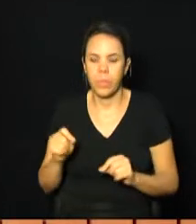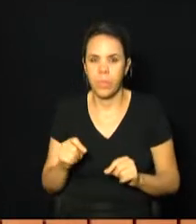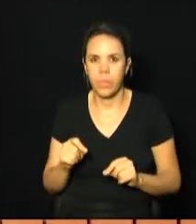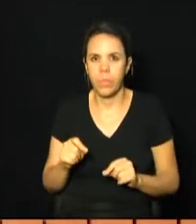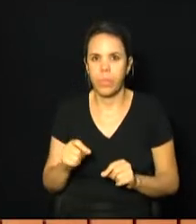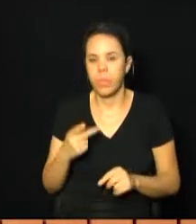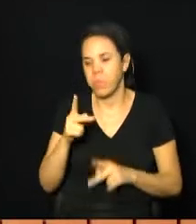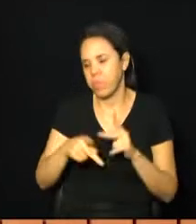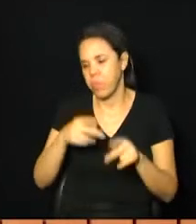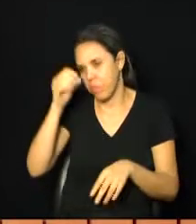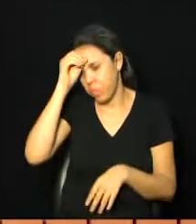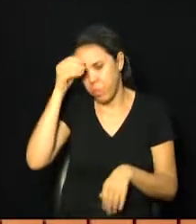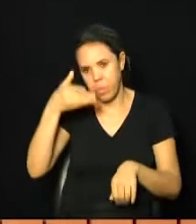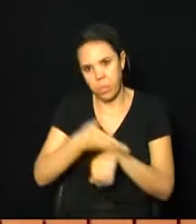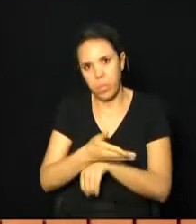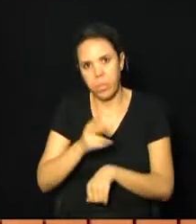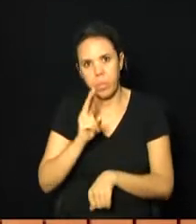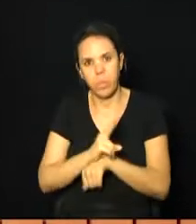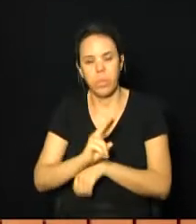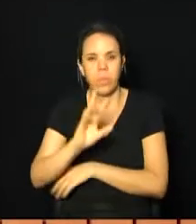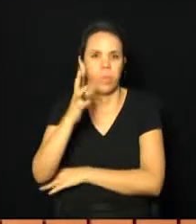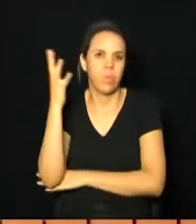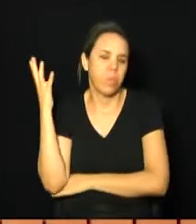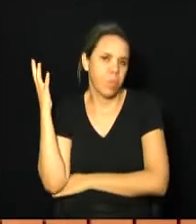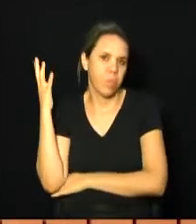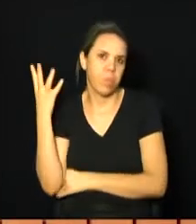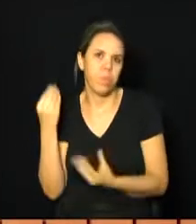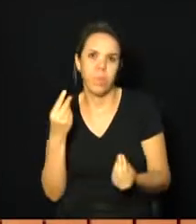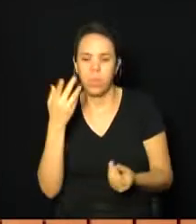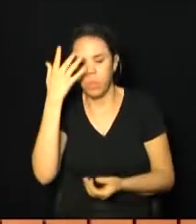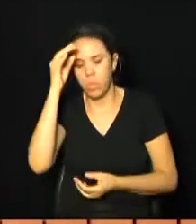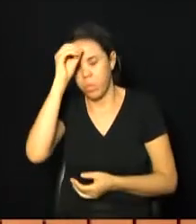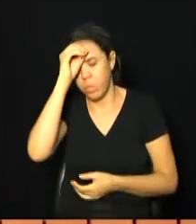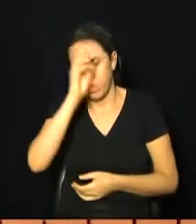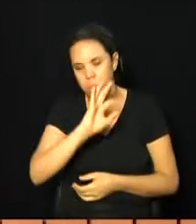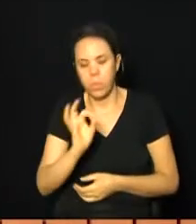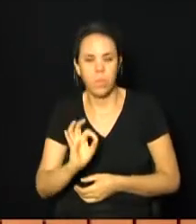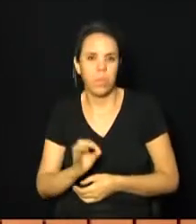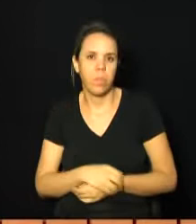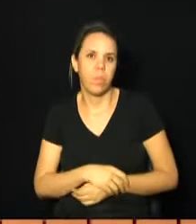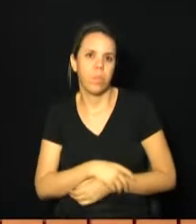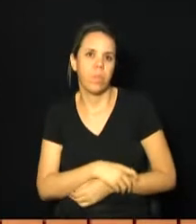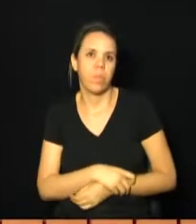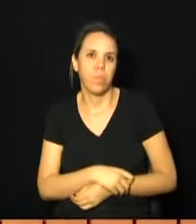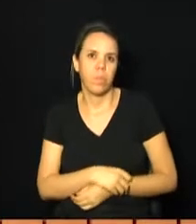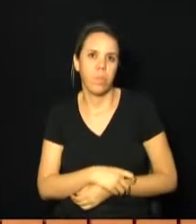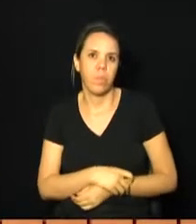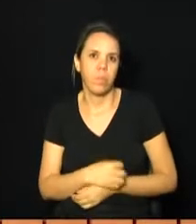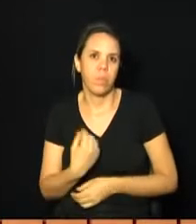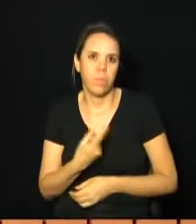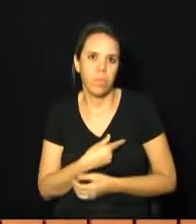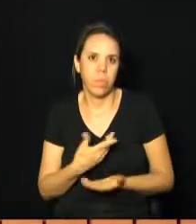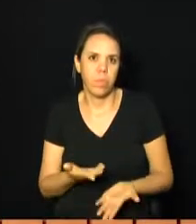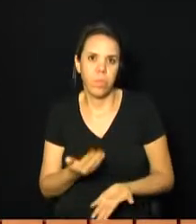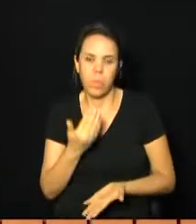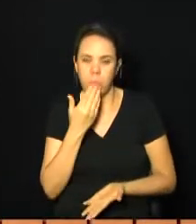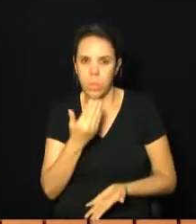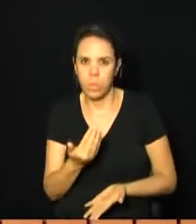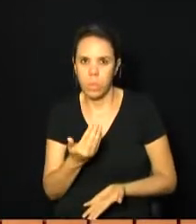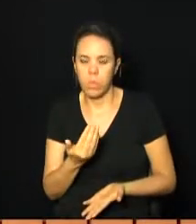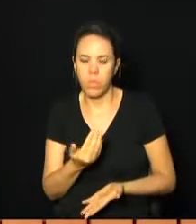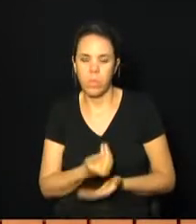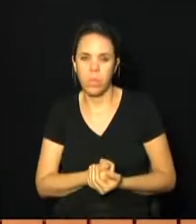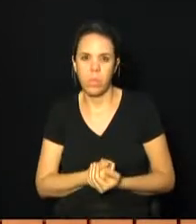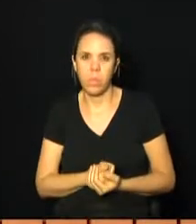eles não sabem que estão entrando numa área de preservação ambiental. Muita gente não sabe. Então, a gente quer pedir